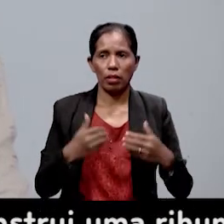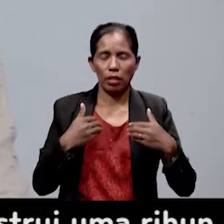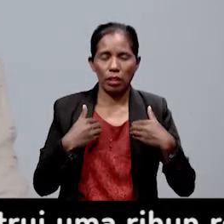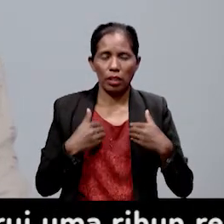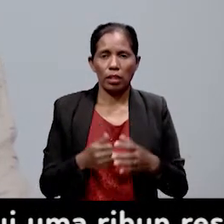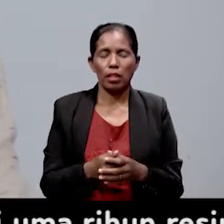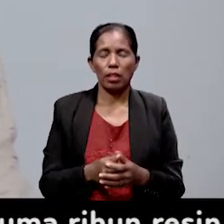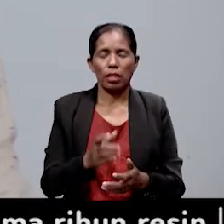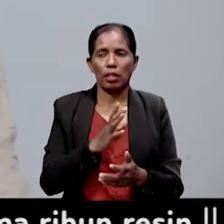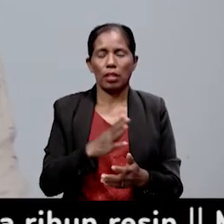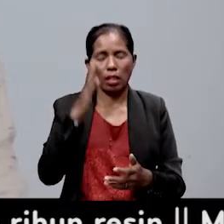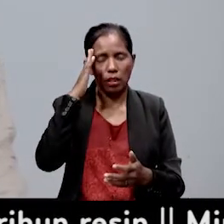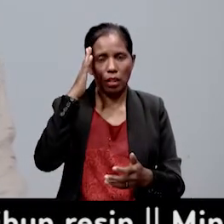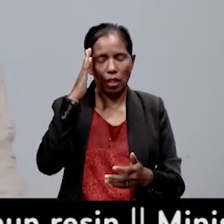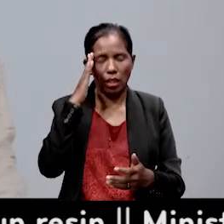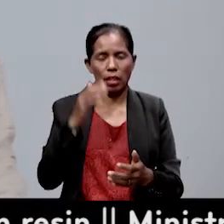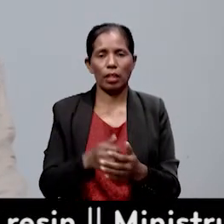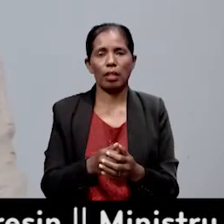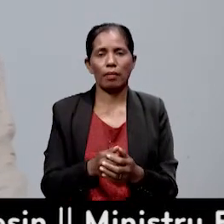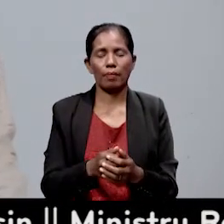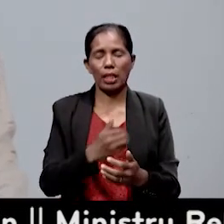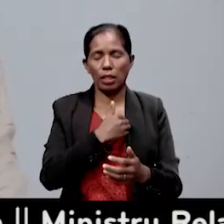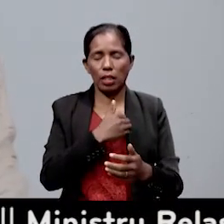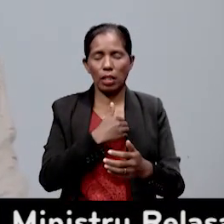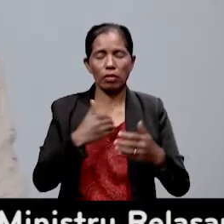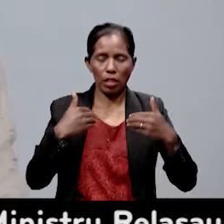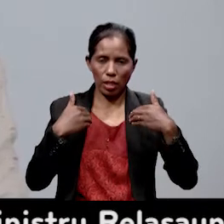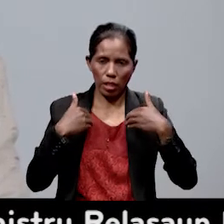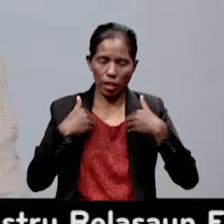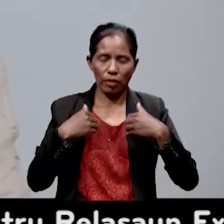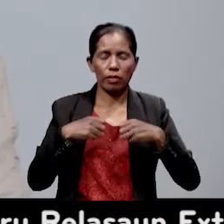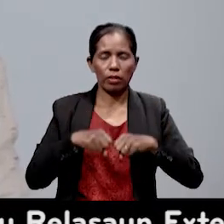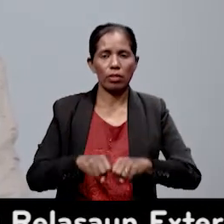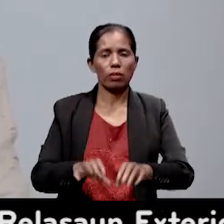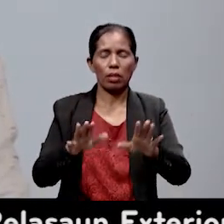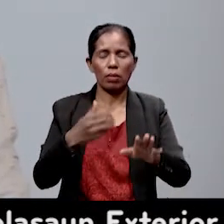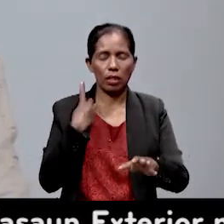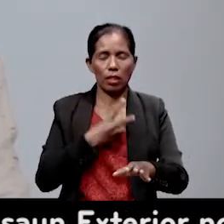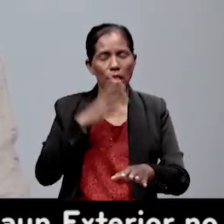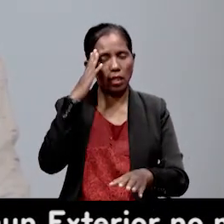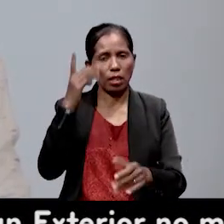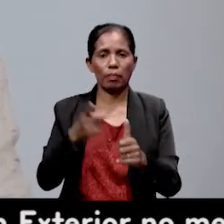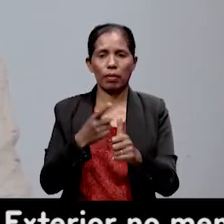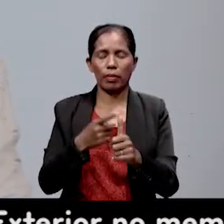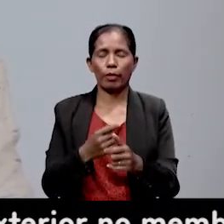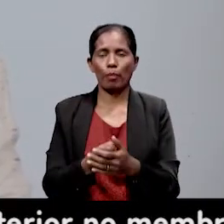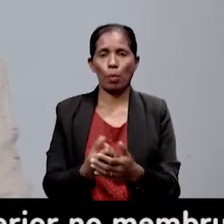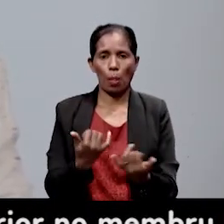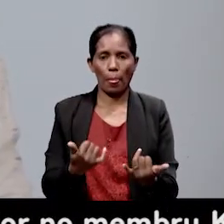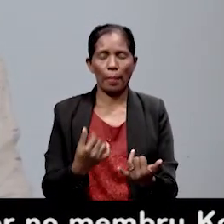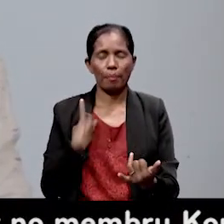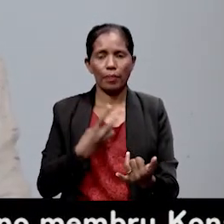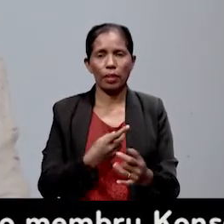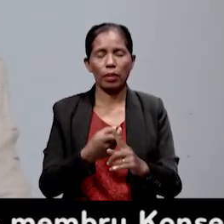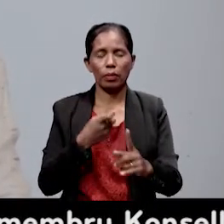warning até antes se podruma acontece. Pois CTBT ORASIC, que é o